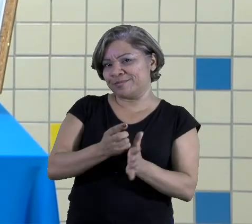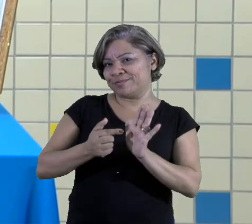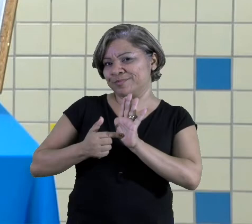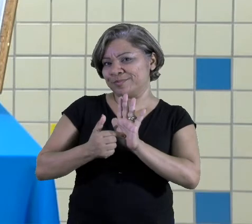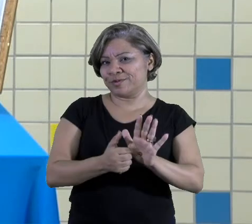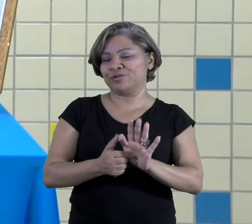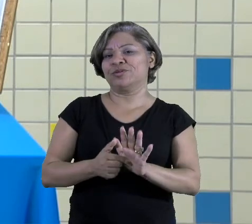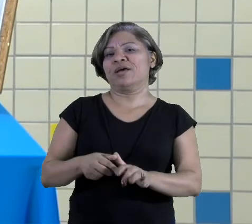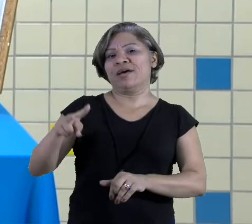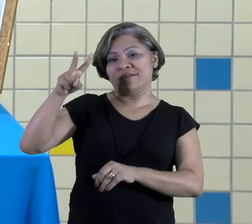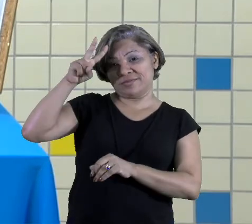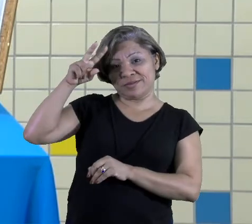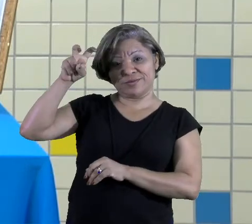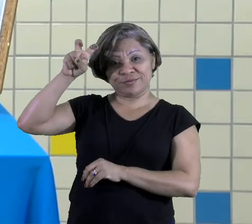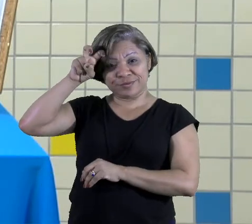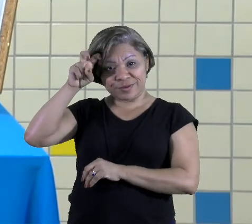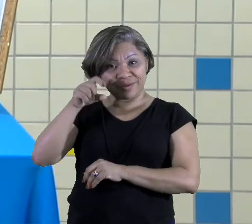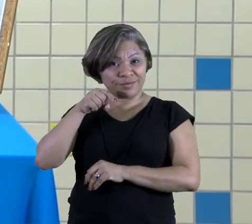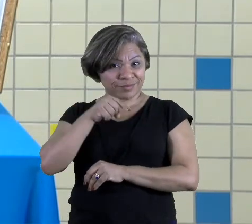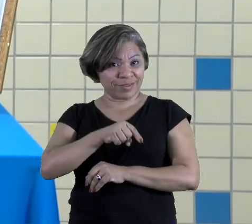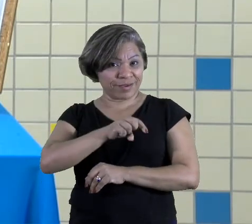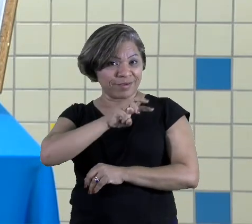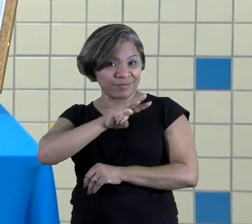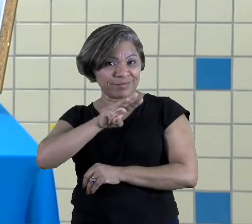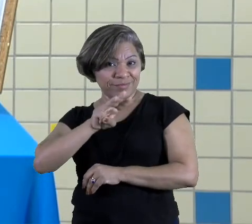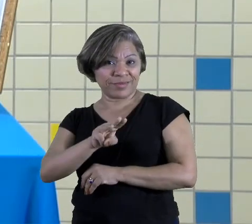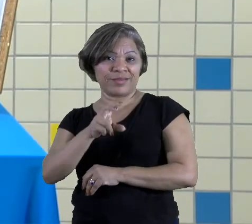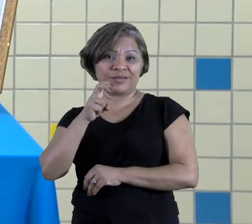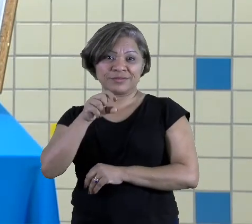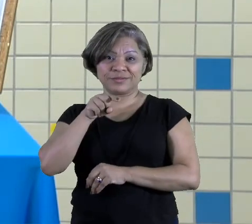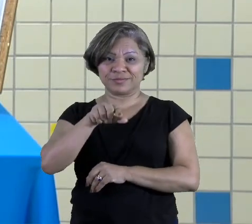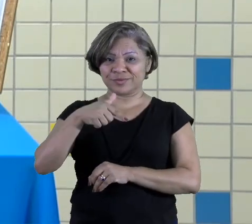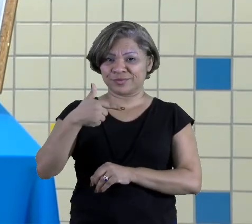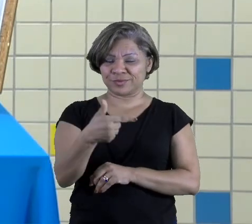quinta-feiras, aqui no canal 5.2 e também nos